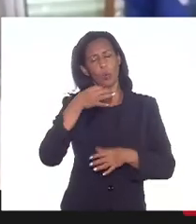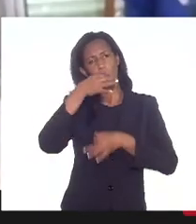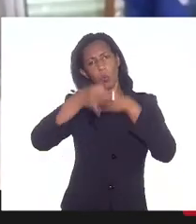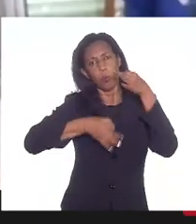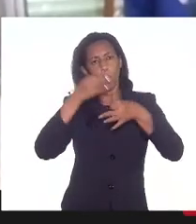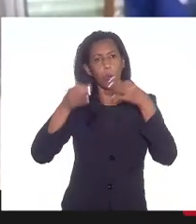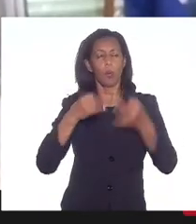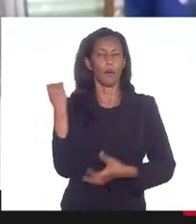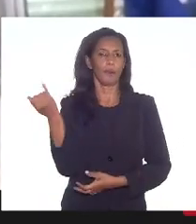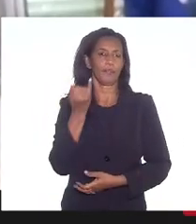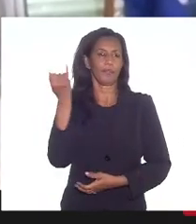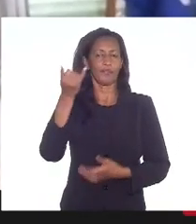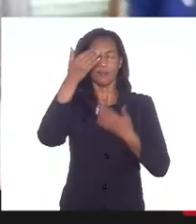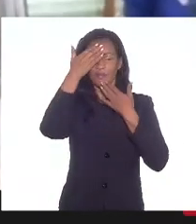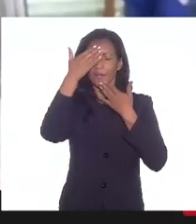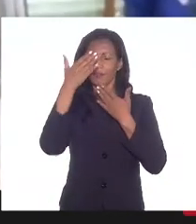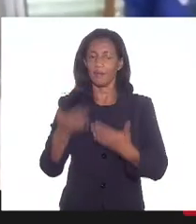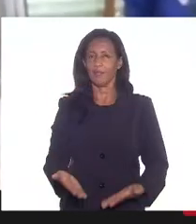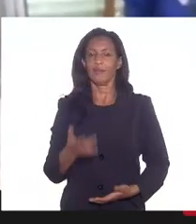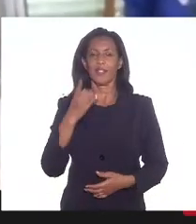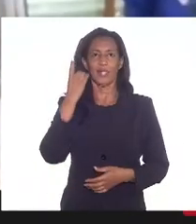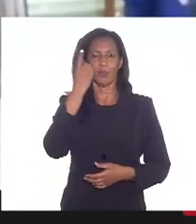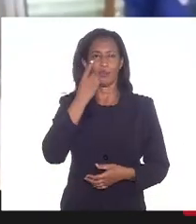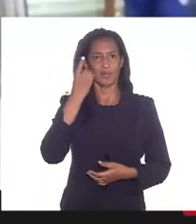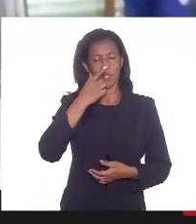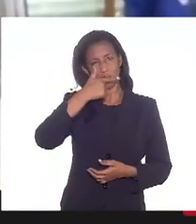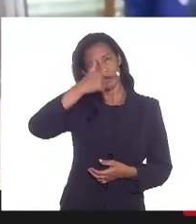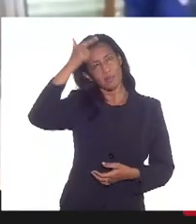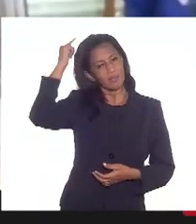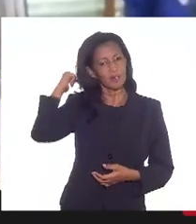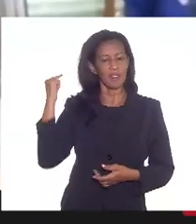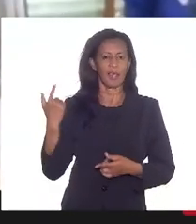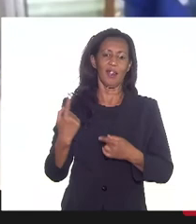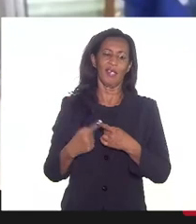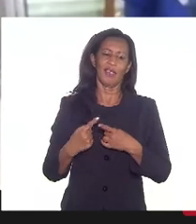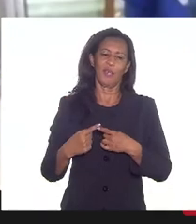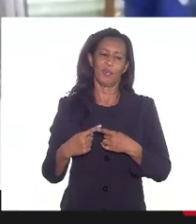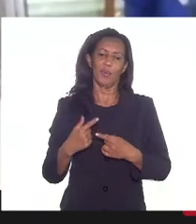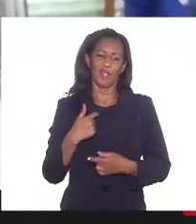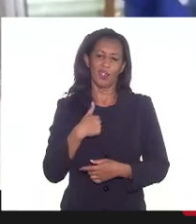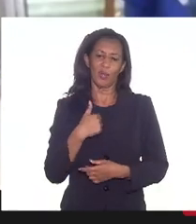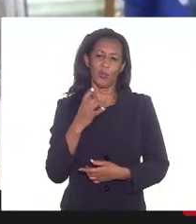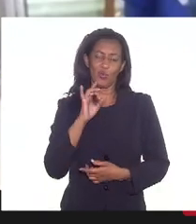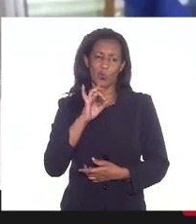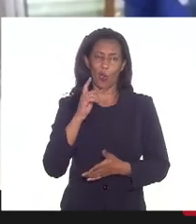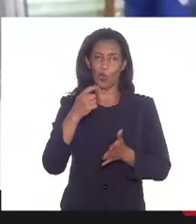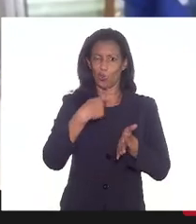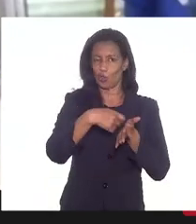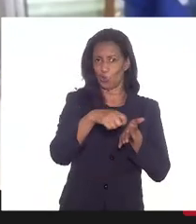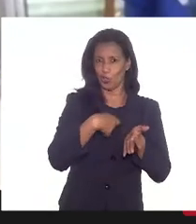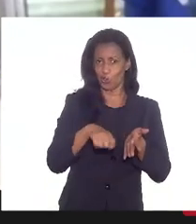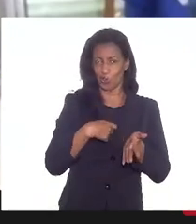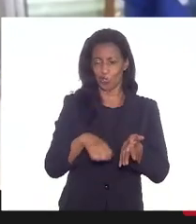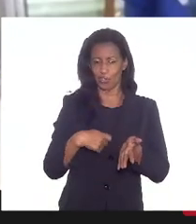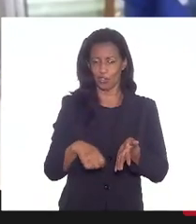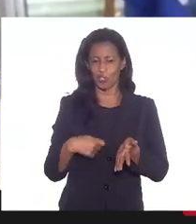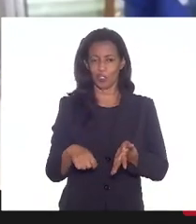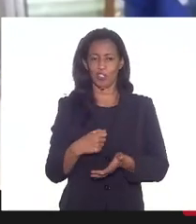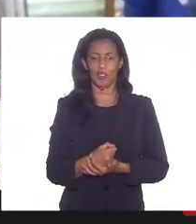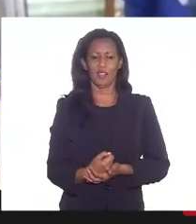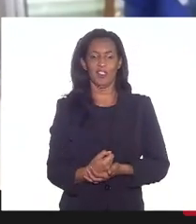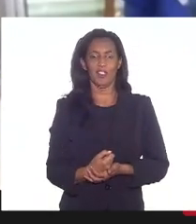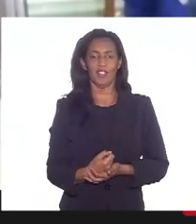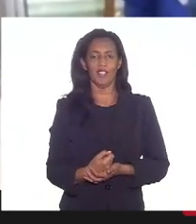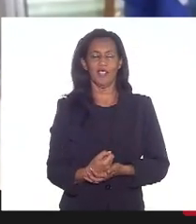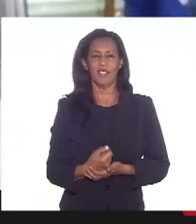quero parabenizar, agradecer ao deputado, até porque eu só escrevo, na área de energia, eu só estou escrevendo